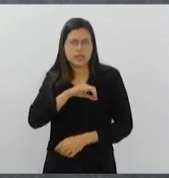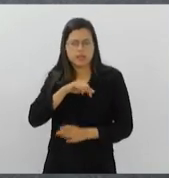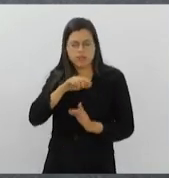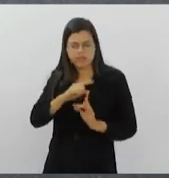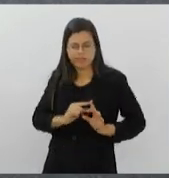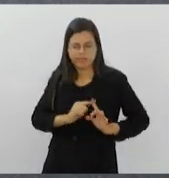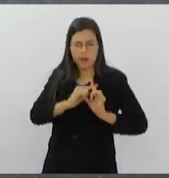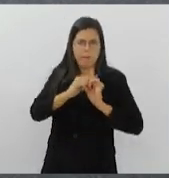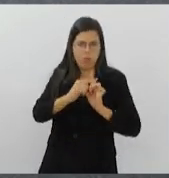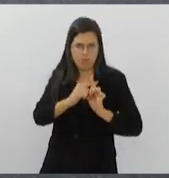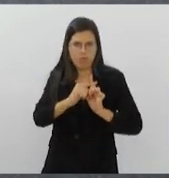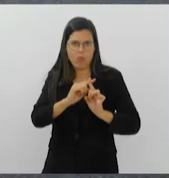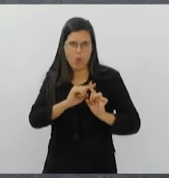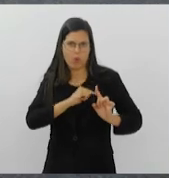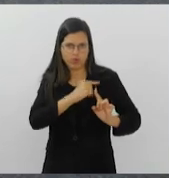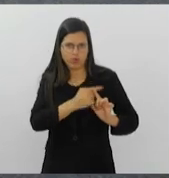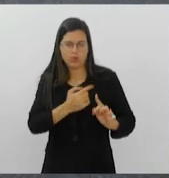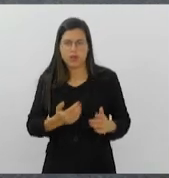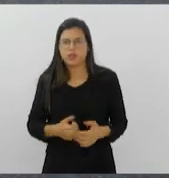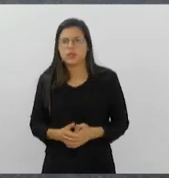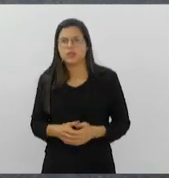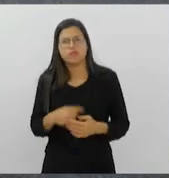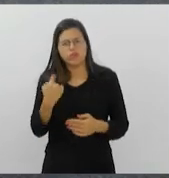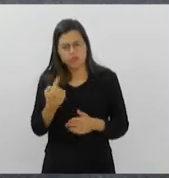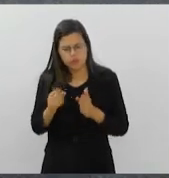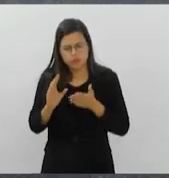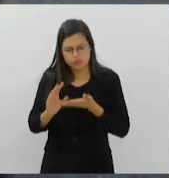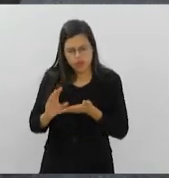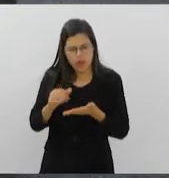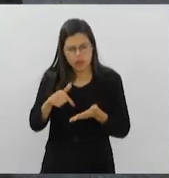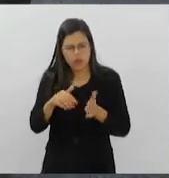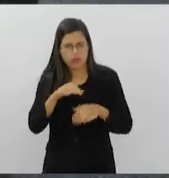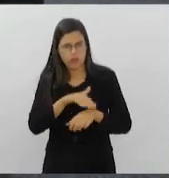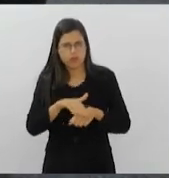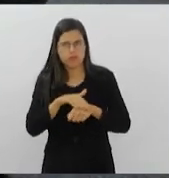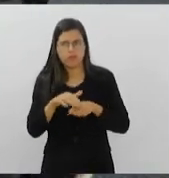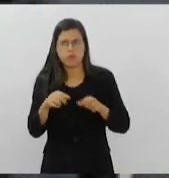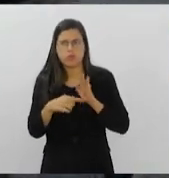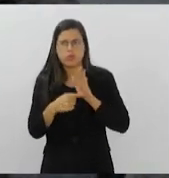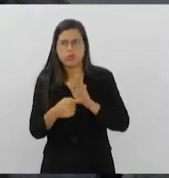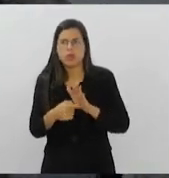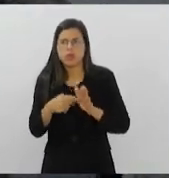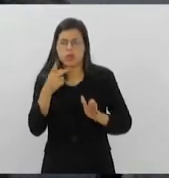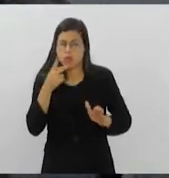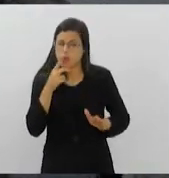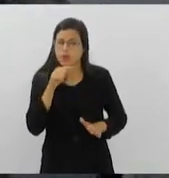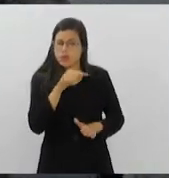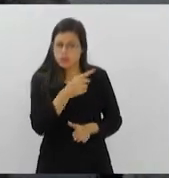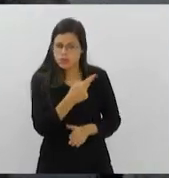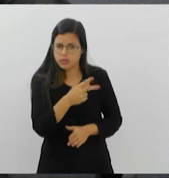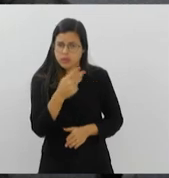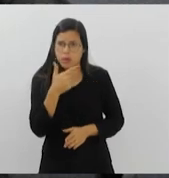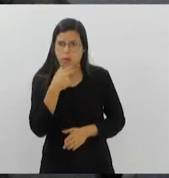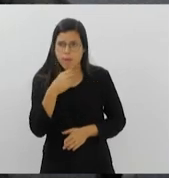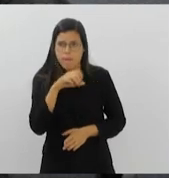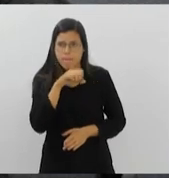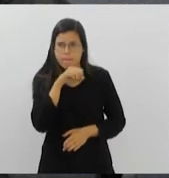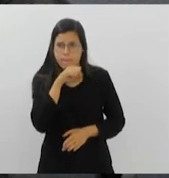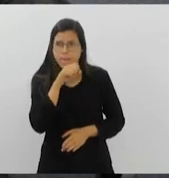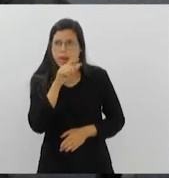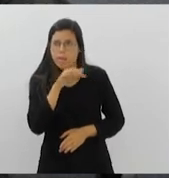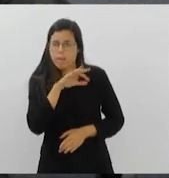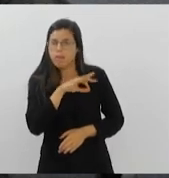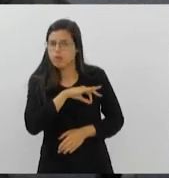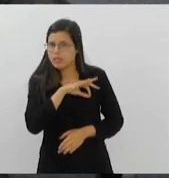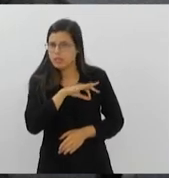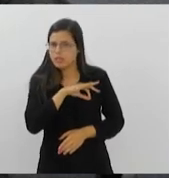conversando, falando e mostrando, e todos eles se sensibilizaram. Inclusive, falei até para ela, seu pai é policial. Não, meu pai é aposentado. Falei, não, seu pai